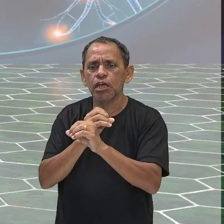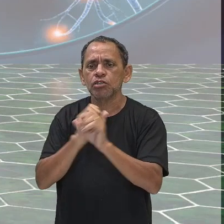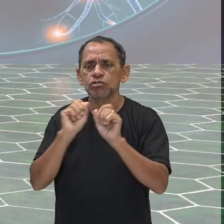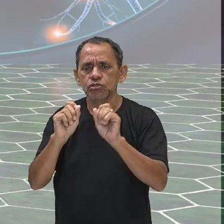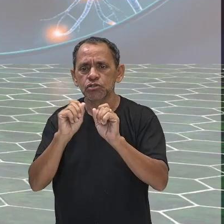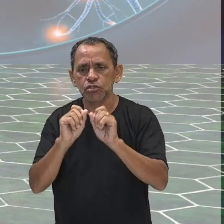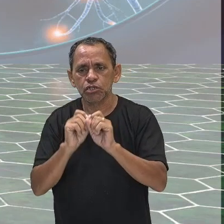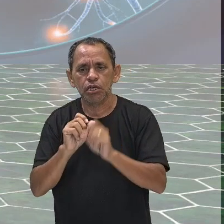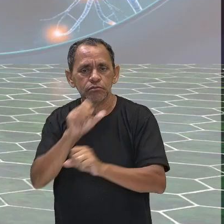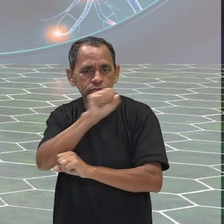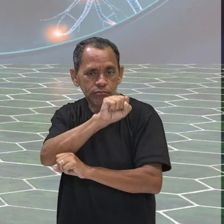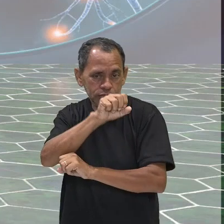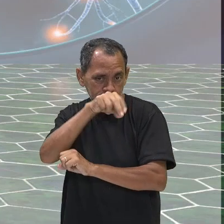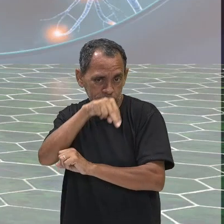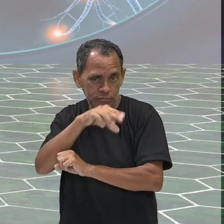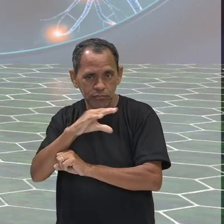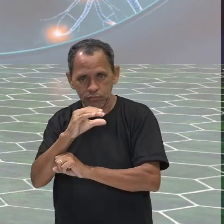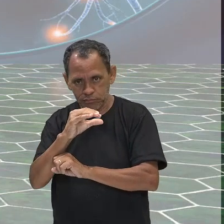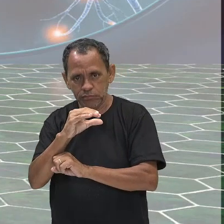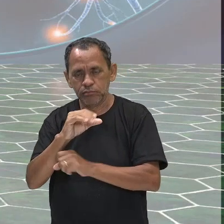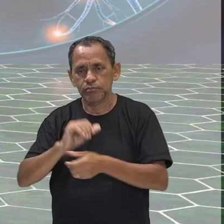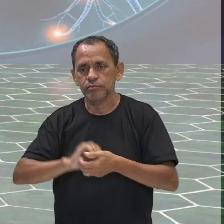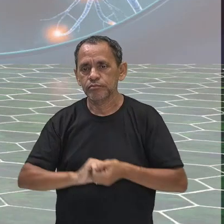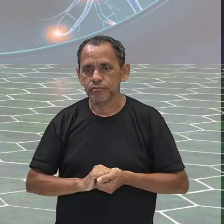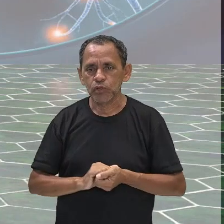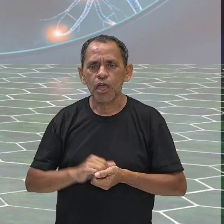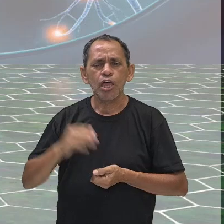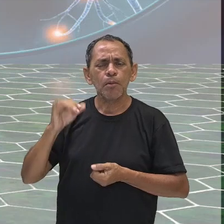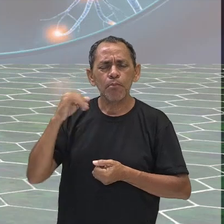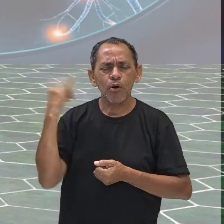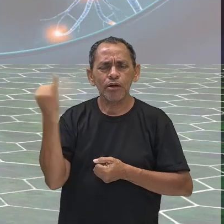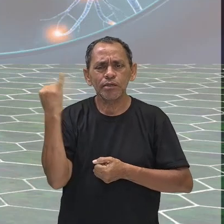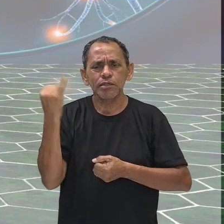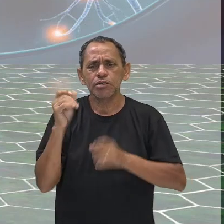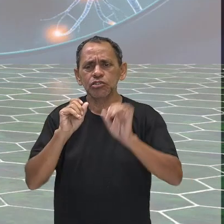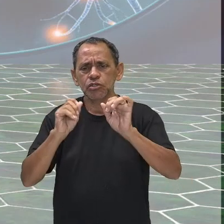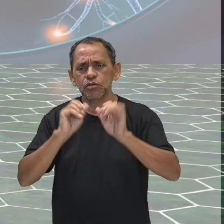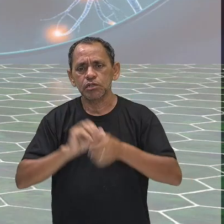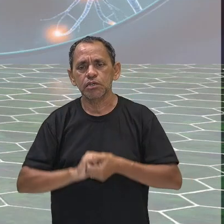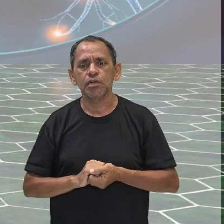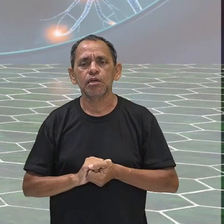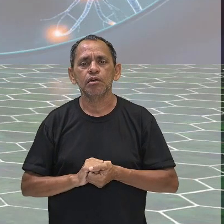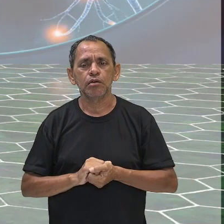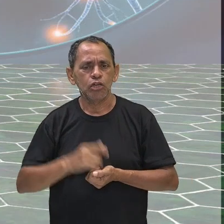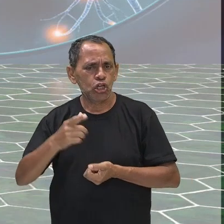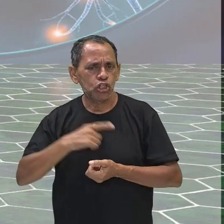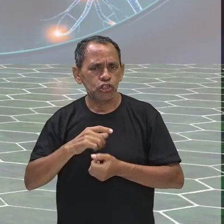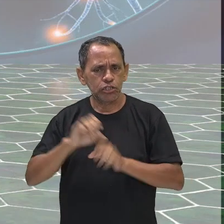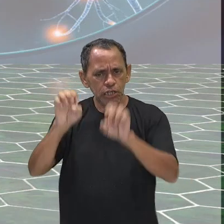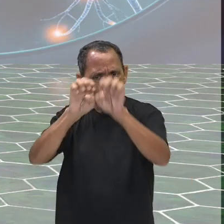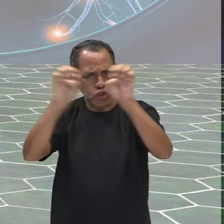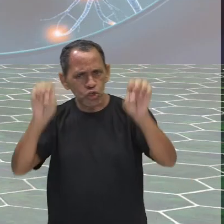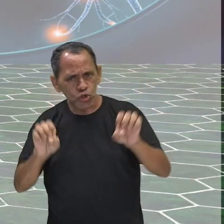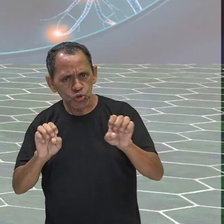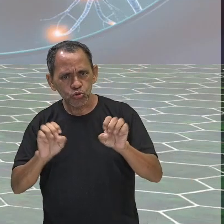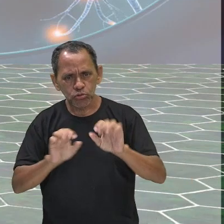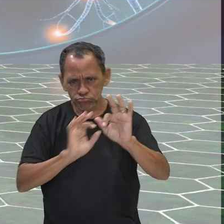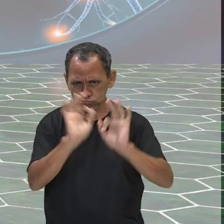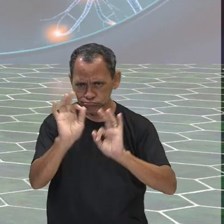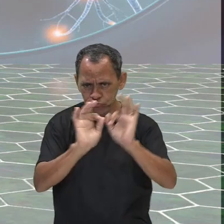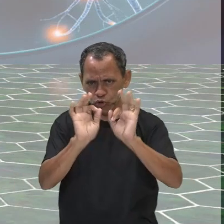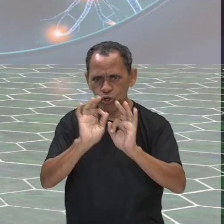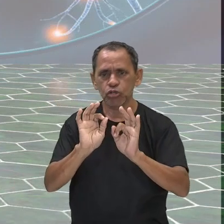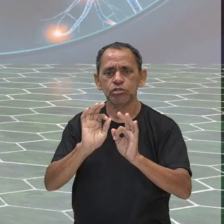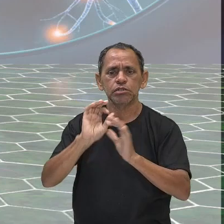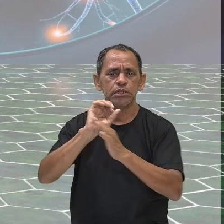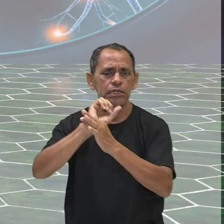tem funções importantíssimas aí em manter essa estrutura, tá? Dos órgãos,